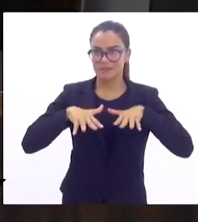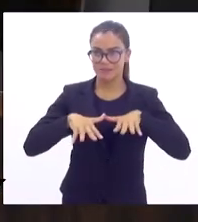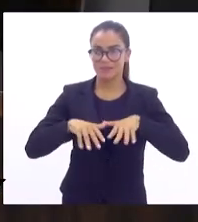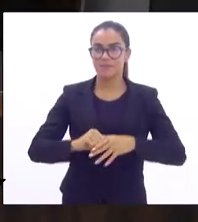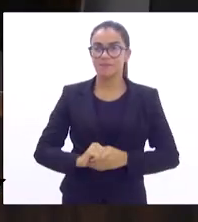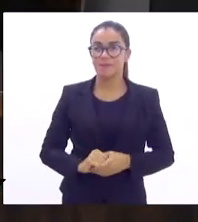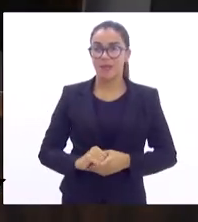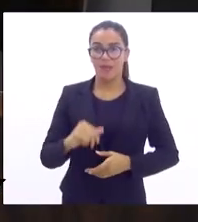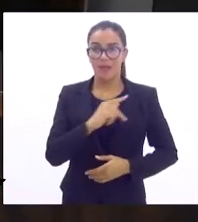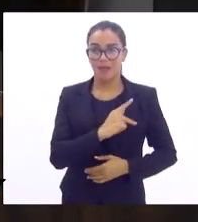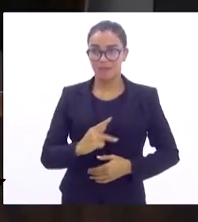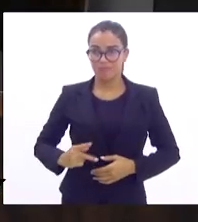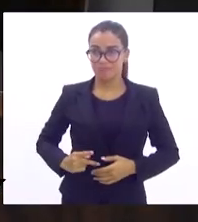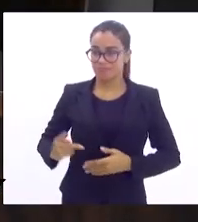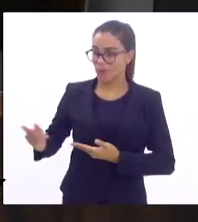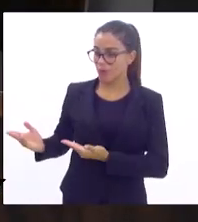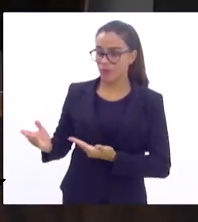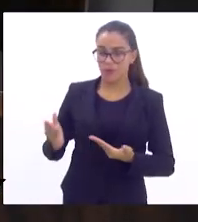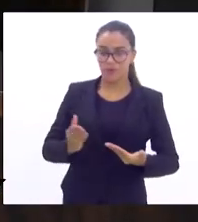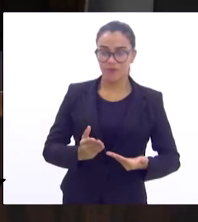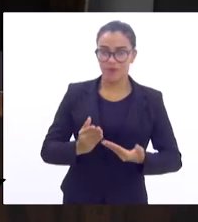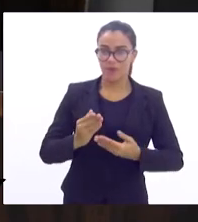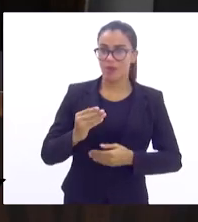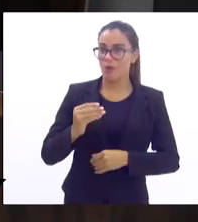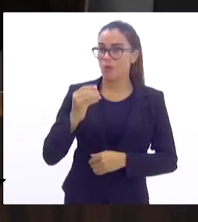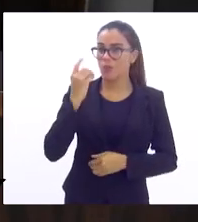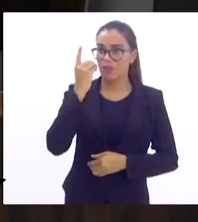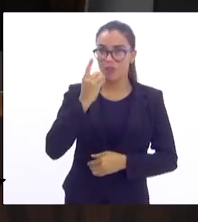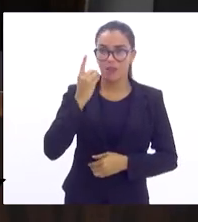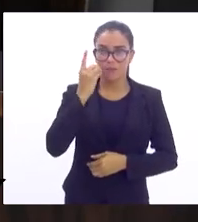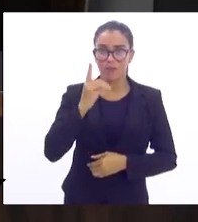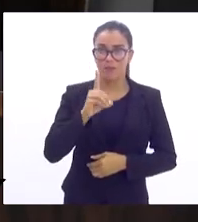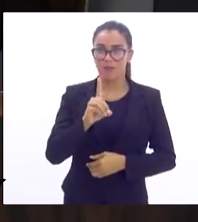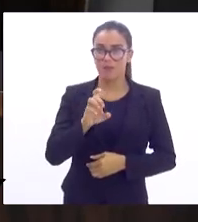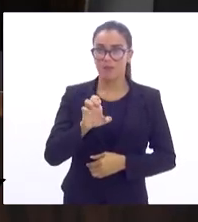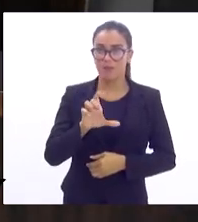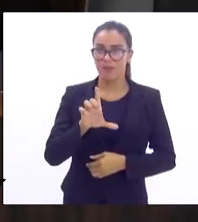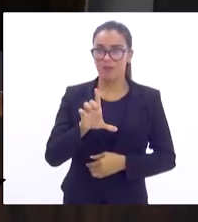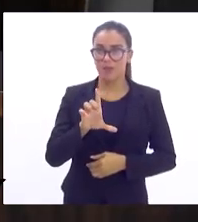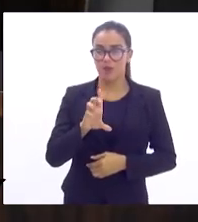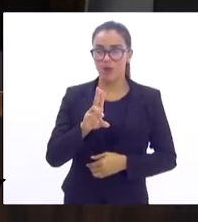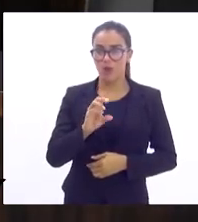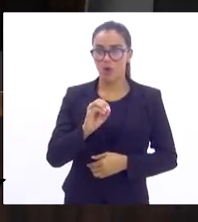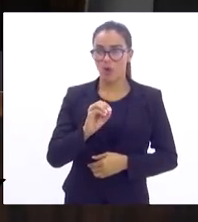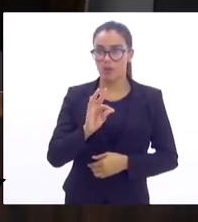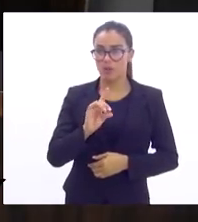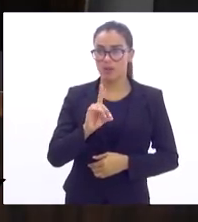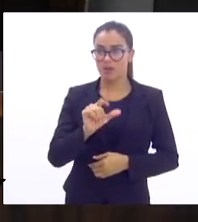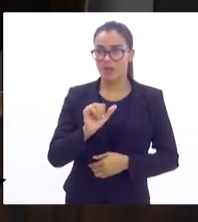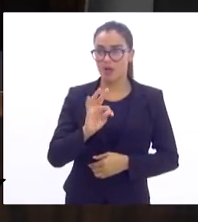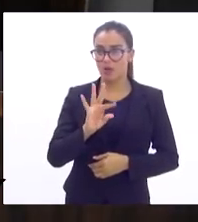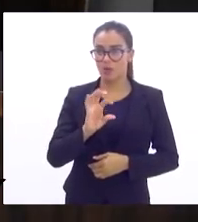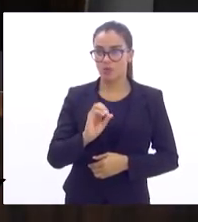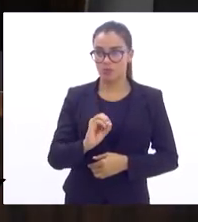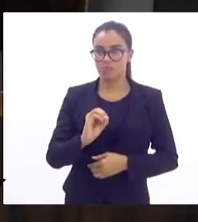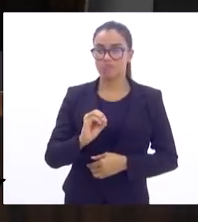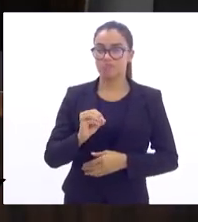a presidência convida o nome Deputado Dr deodalto para fazer leitura da ata da sessão anterior